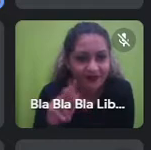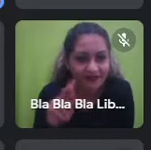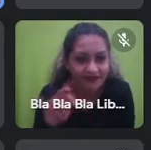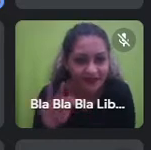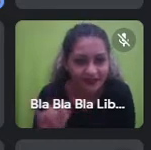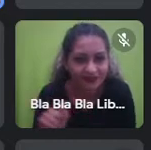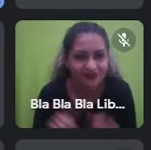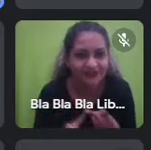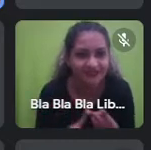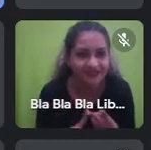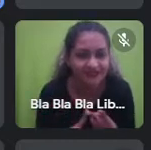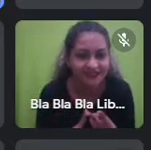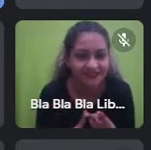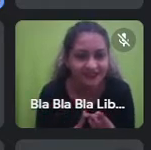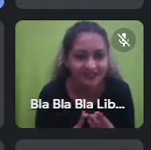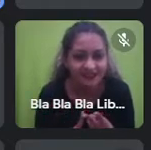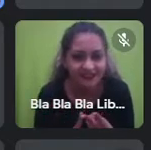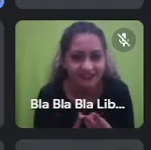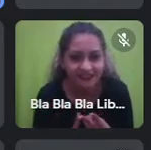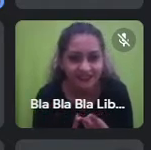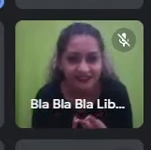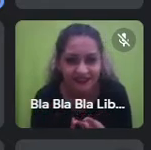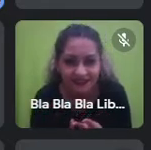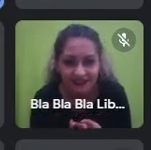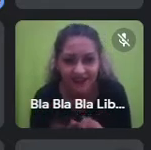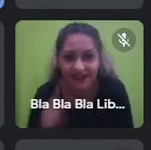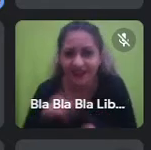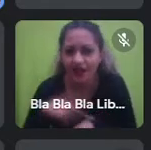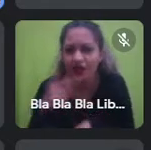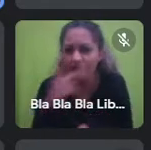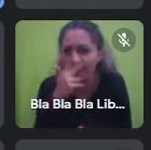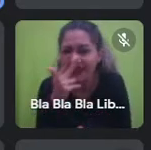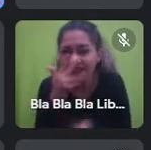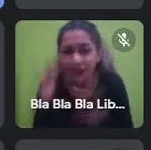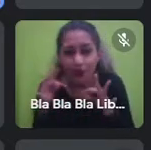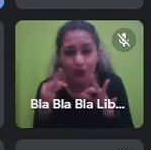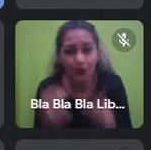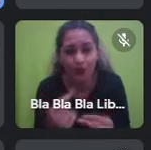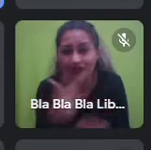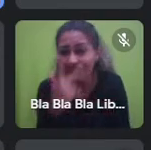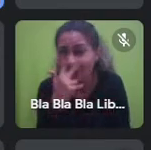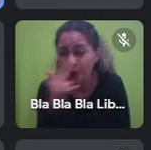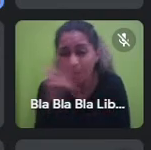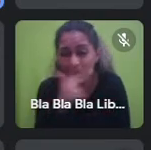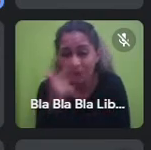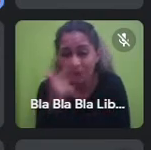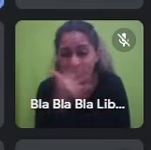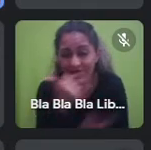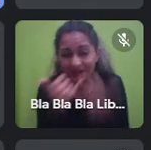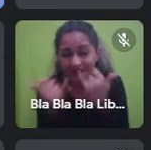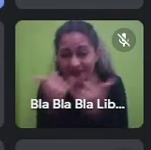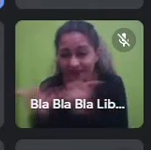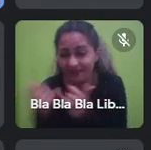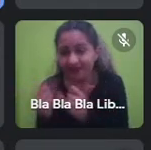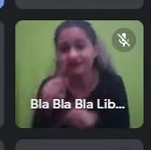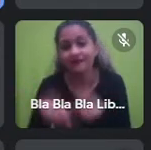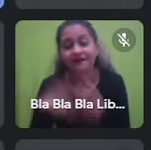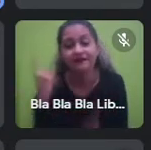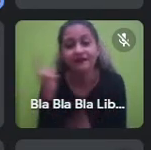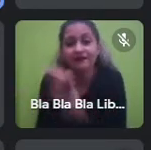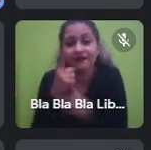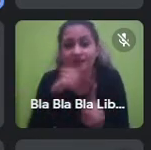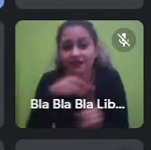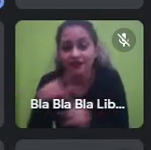Na hora, no momento que nós conseguimos capturar, pareciam todos iguais, né? Claro que depois nós fomos identificar, eles são espécies diferentes,